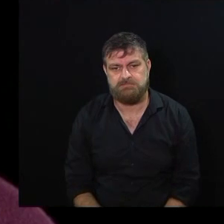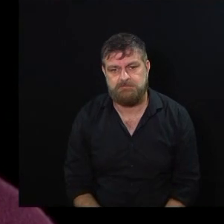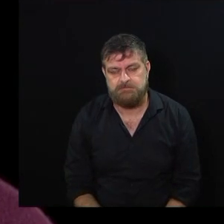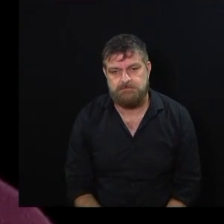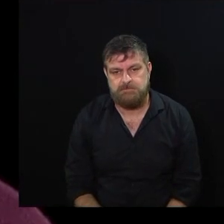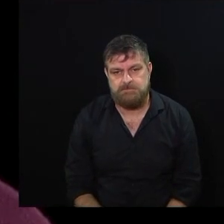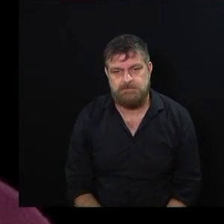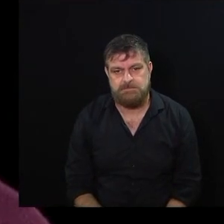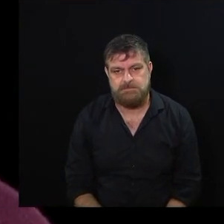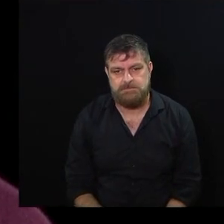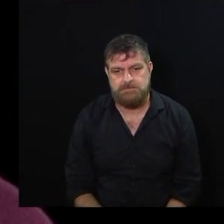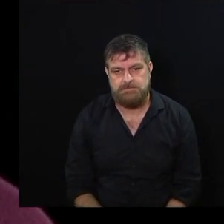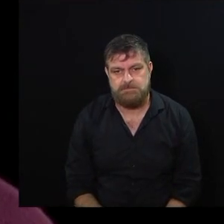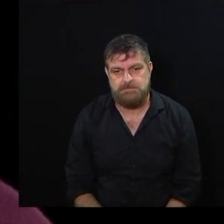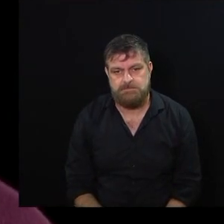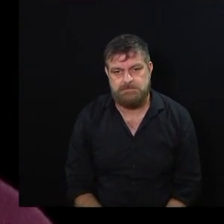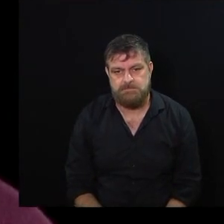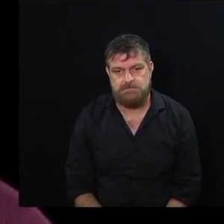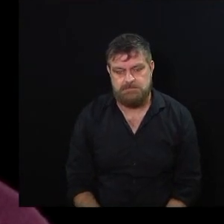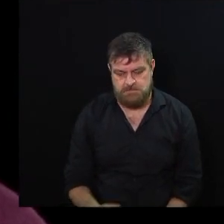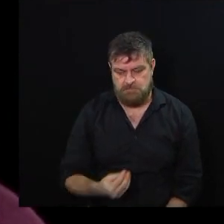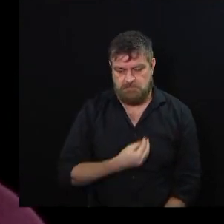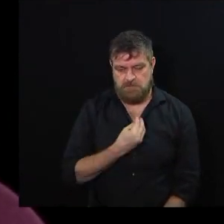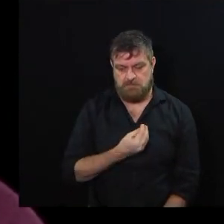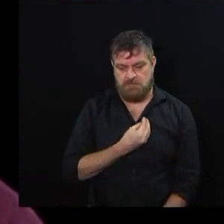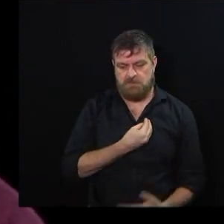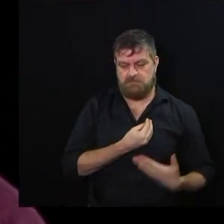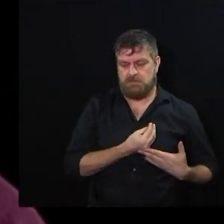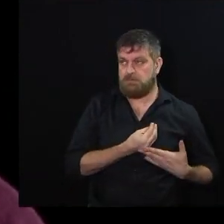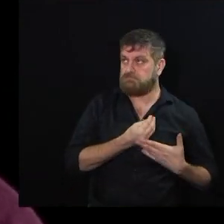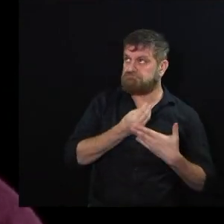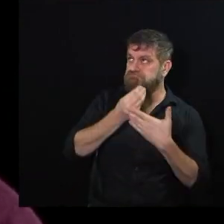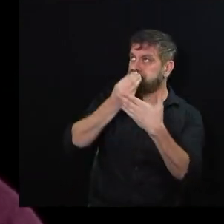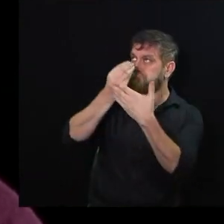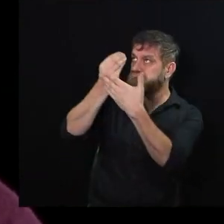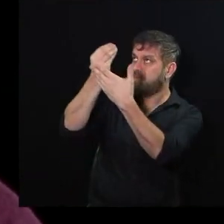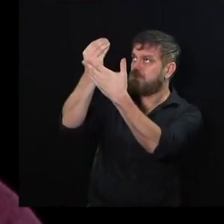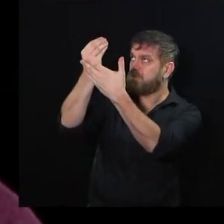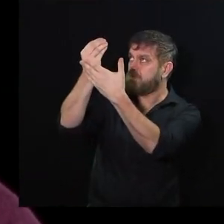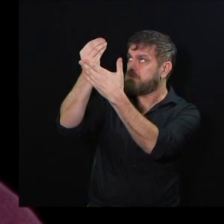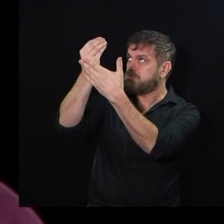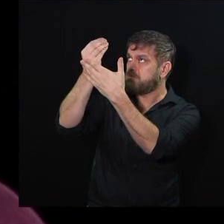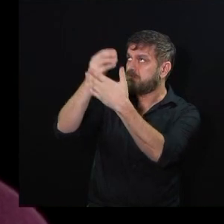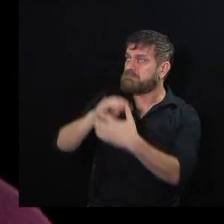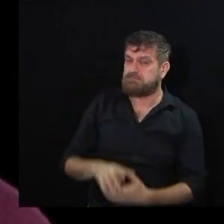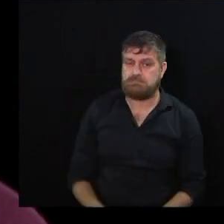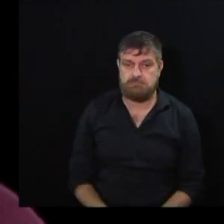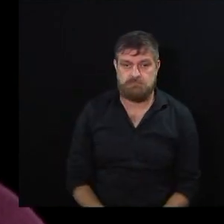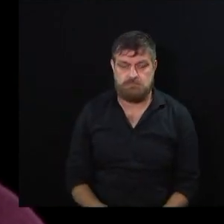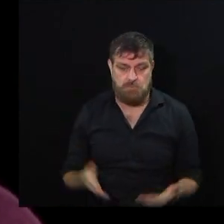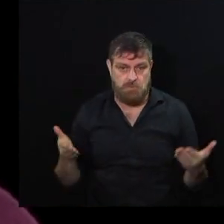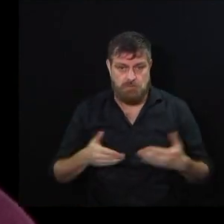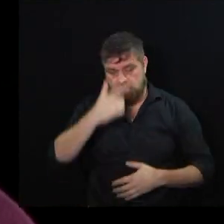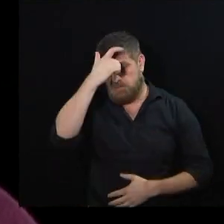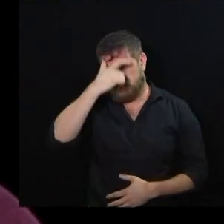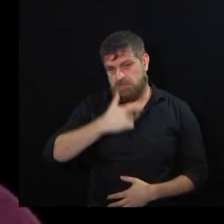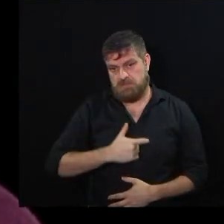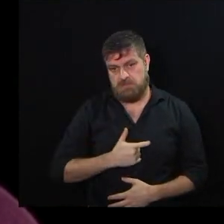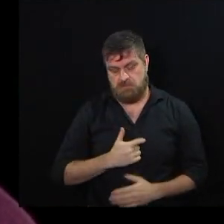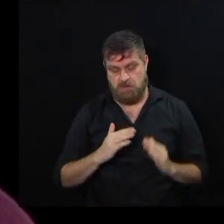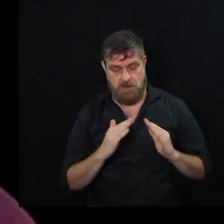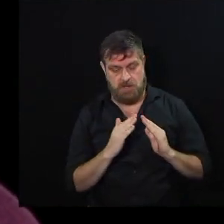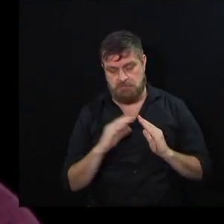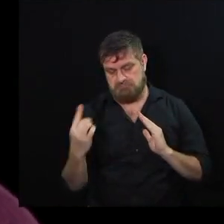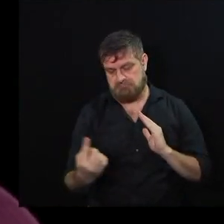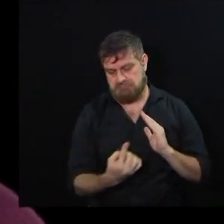Hoje eu entrego a minha vida nas mãos de Deus. Hoje eu sou uma mulher que moro aqui. Aqui é minha casa, é meu lar,